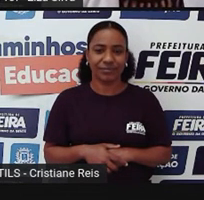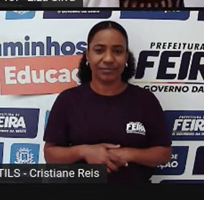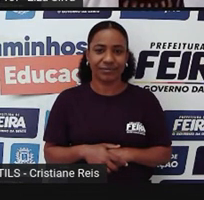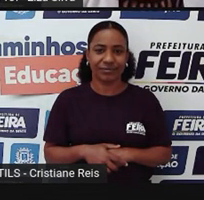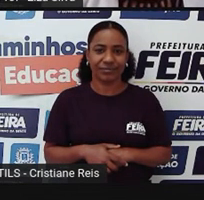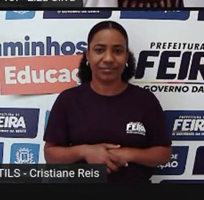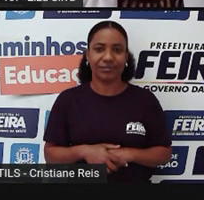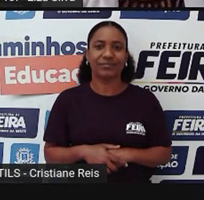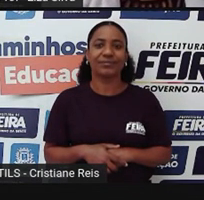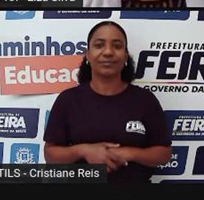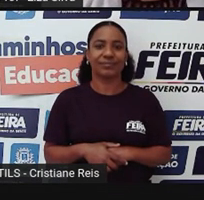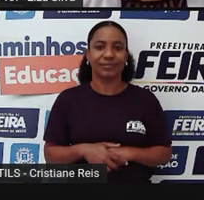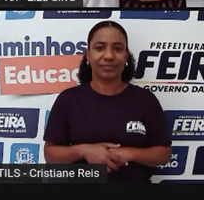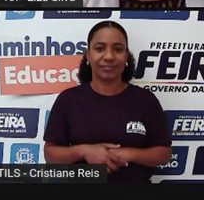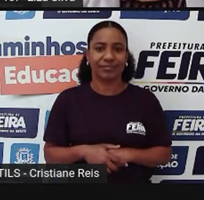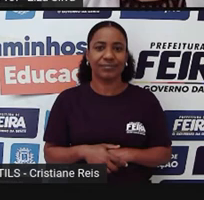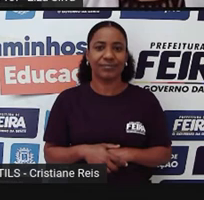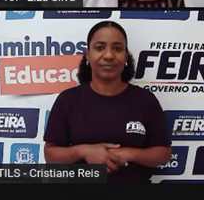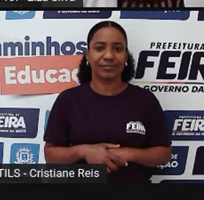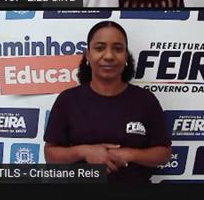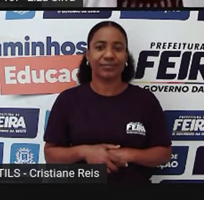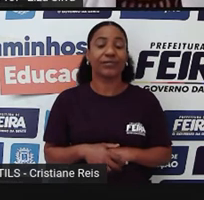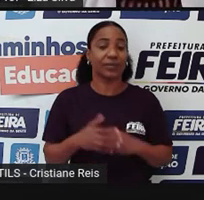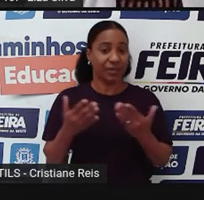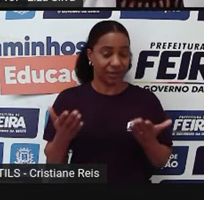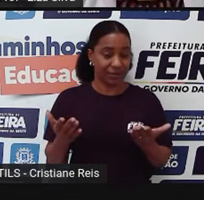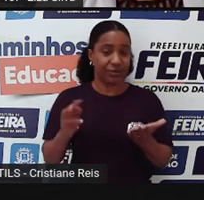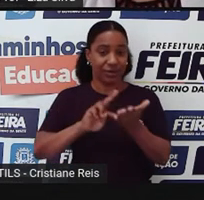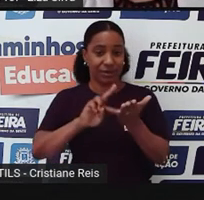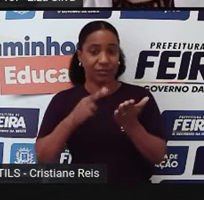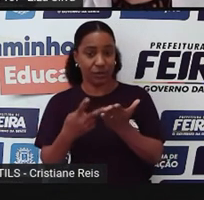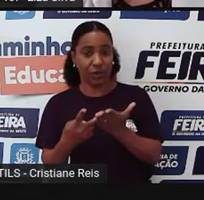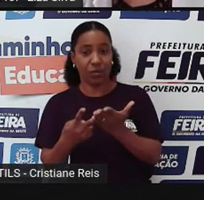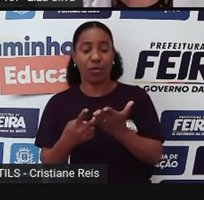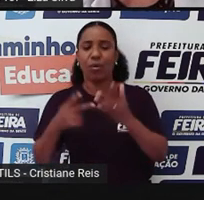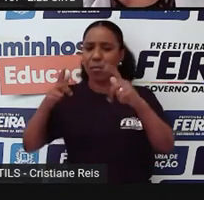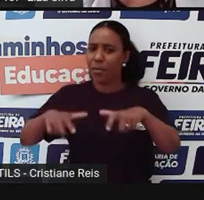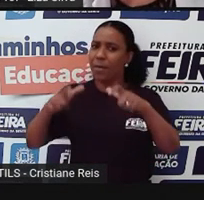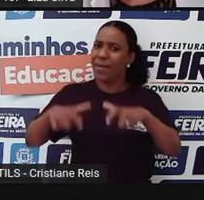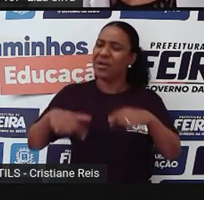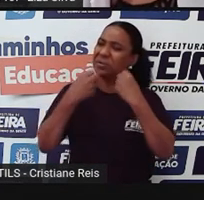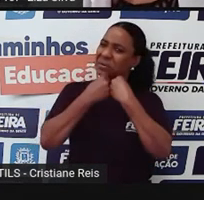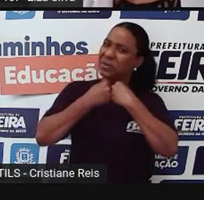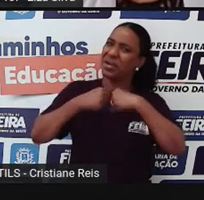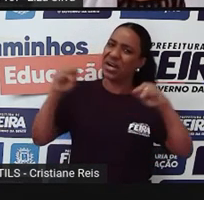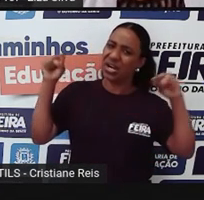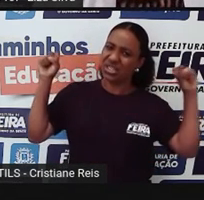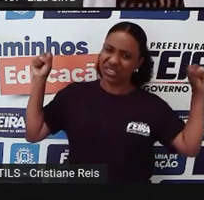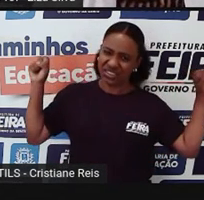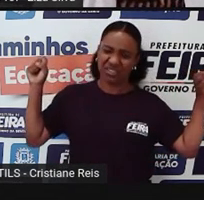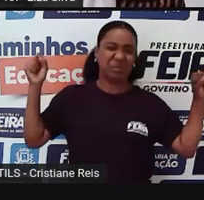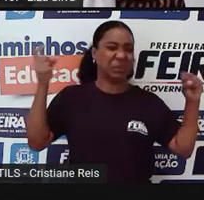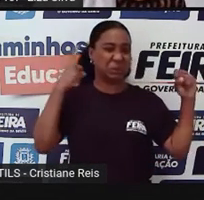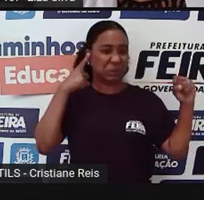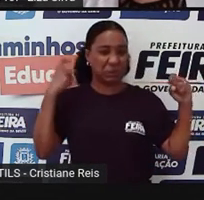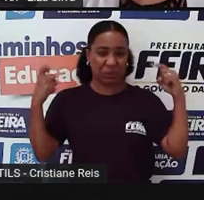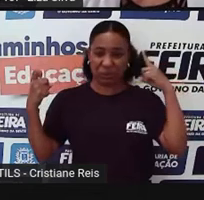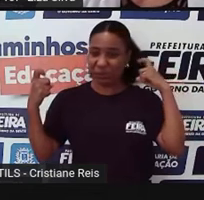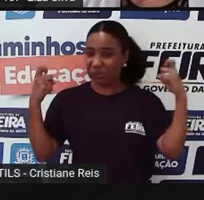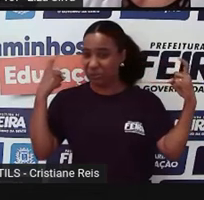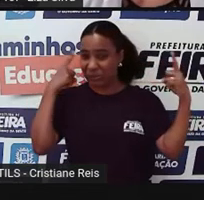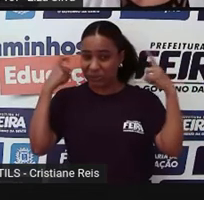um de nós vamos levar grande e Wagner oi oi